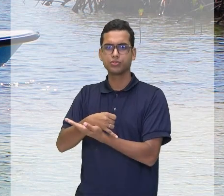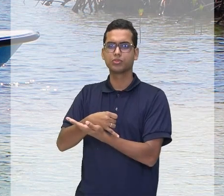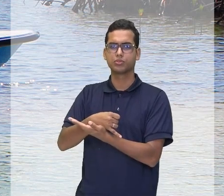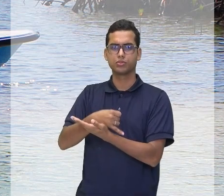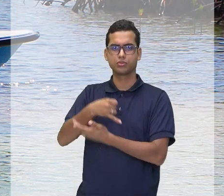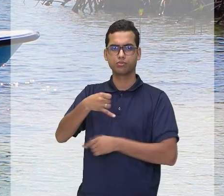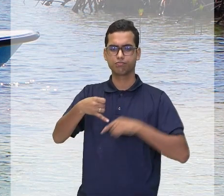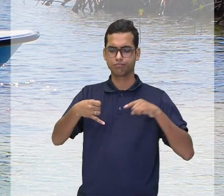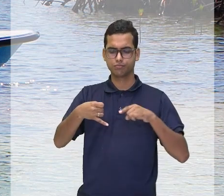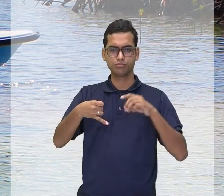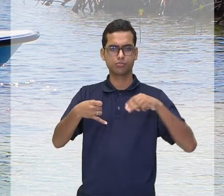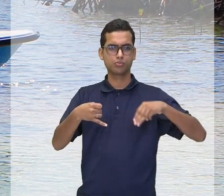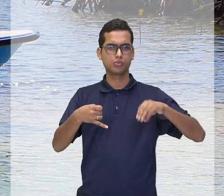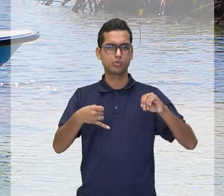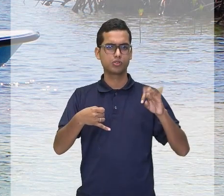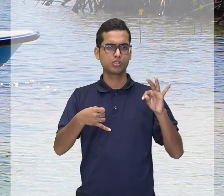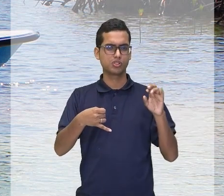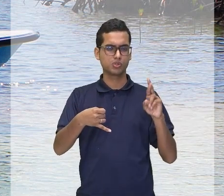podemos dar da